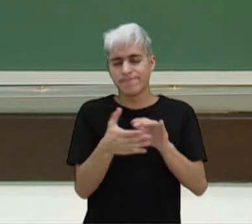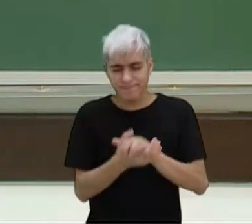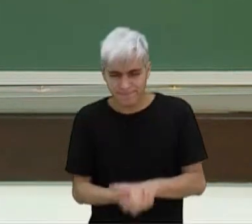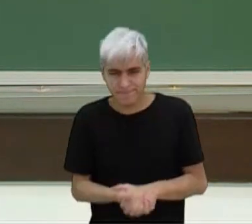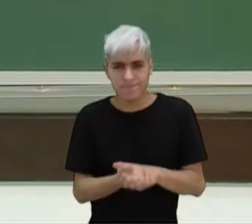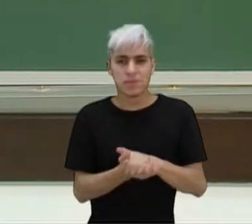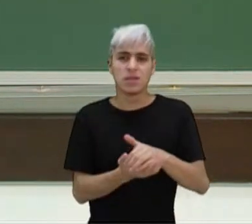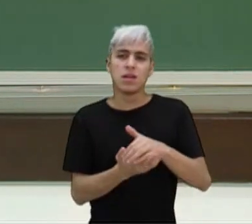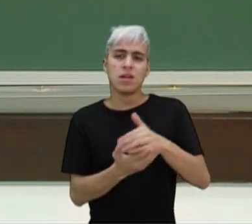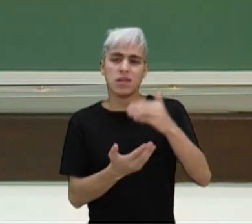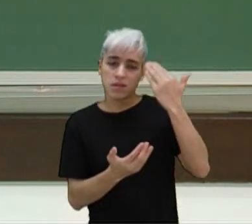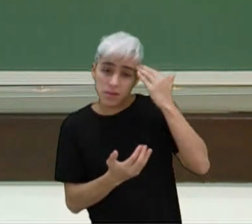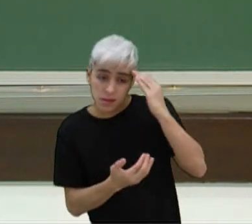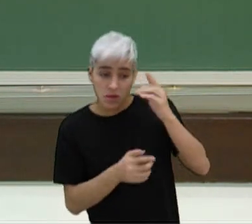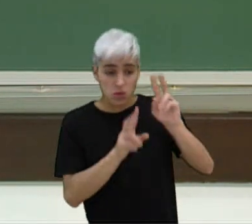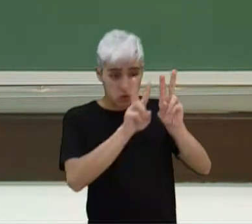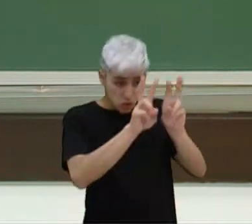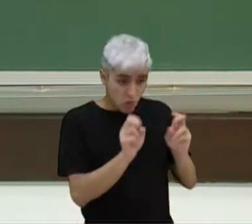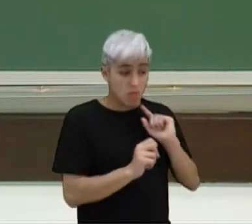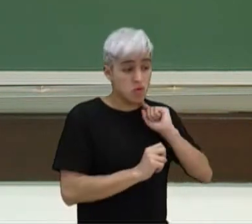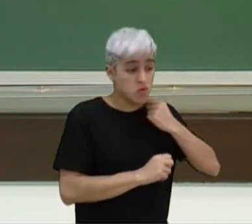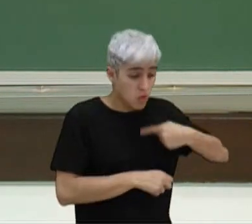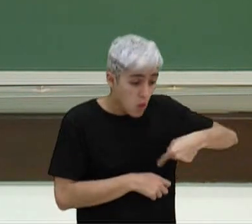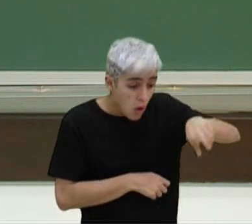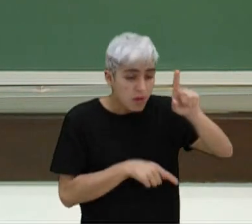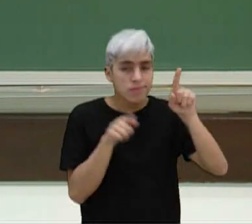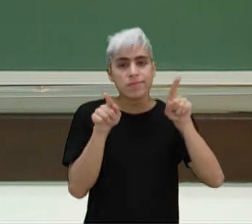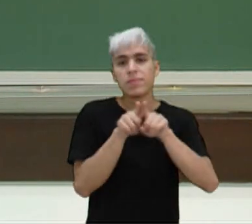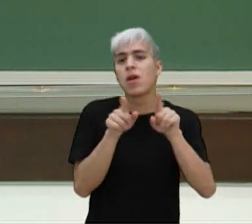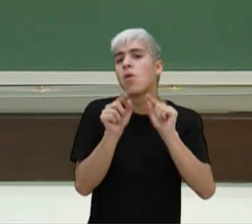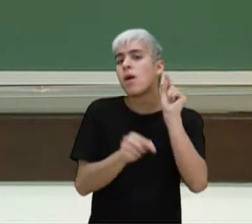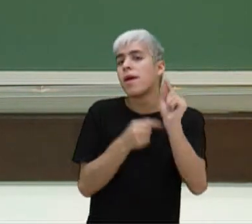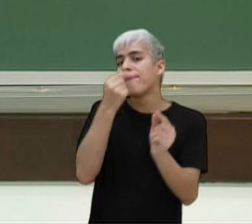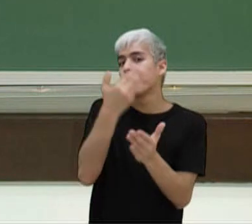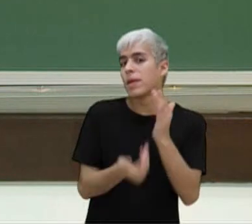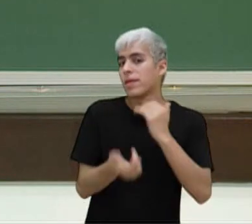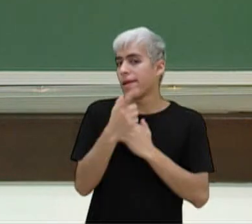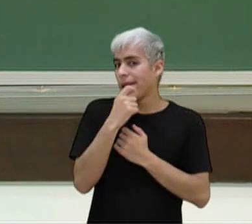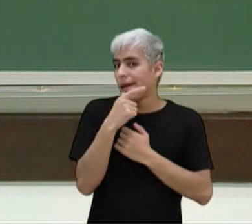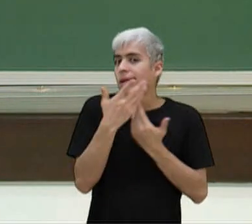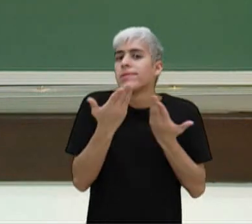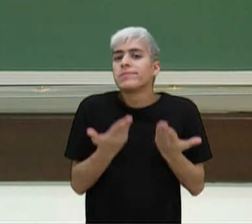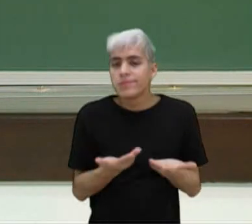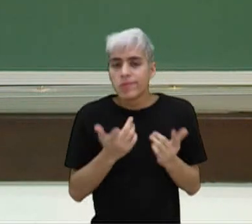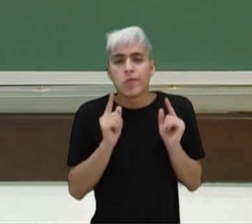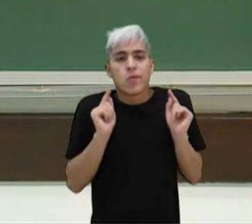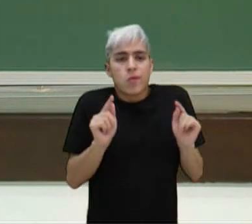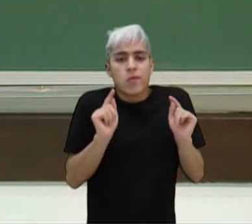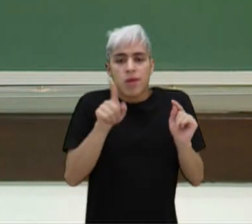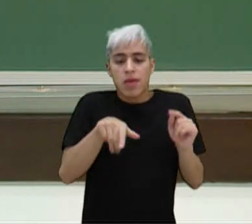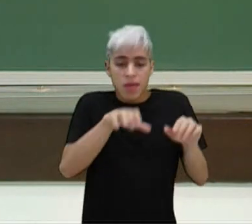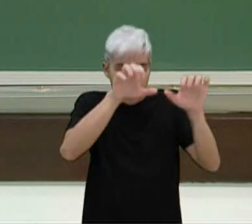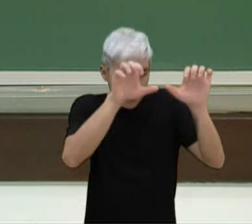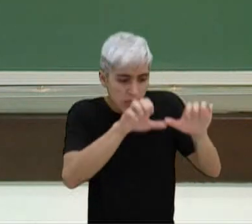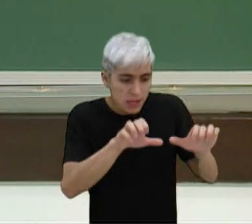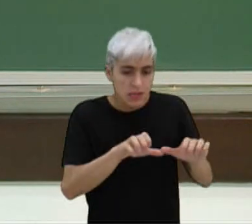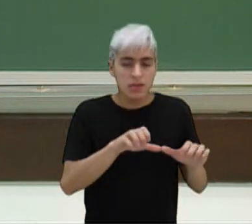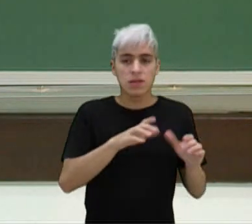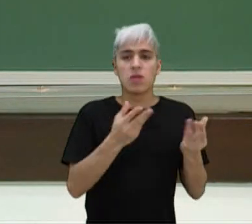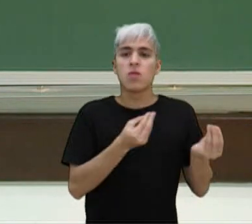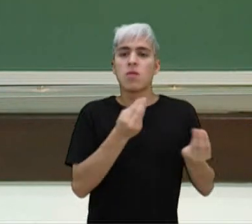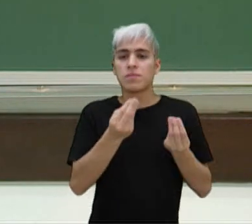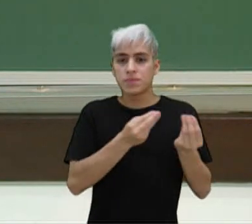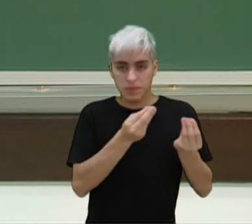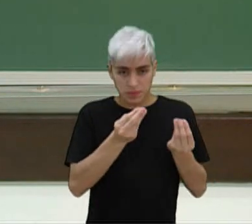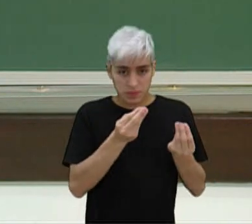questão da poluição da água, nós temos também a questão da perda da água, que é a questão da infraestrutura, né? Quando